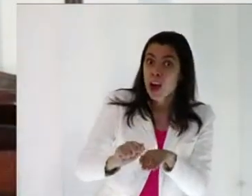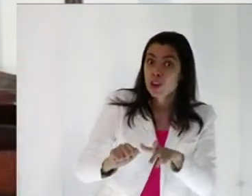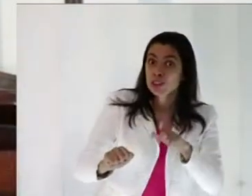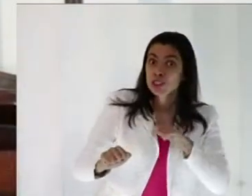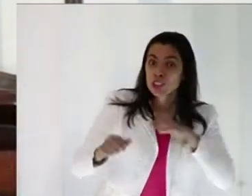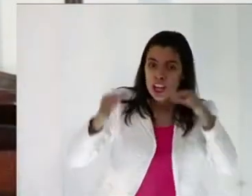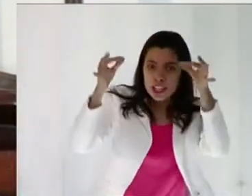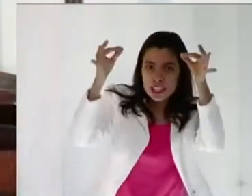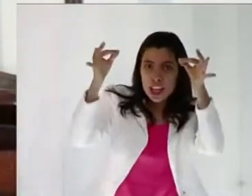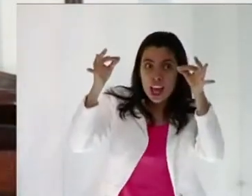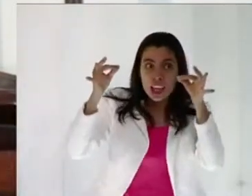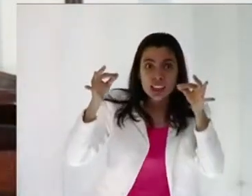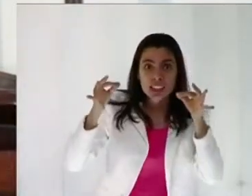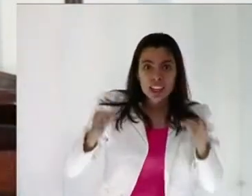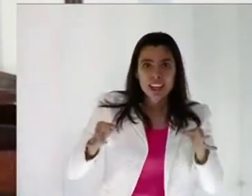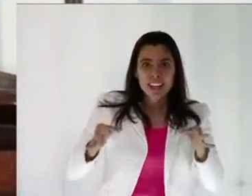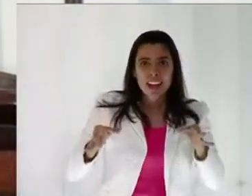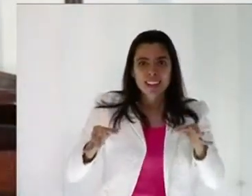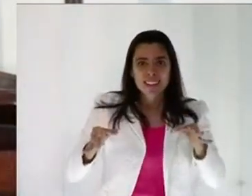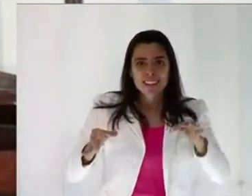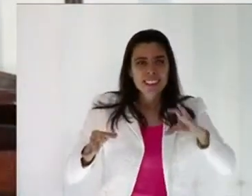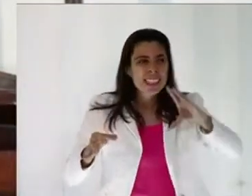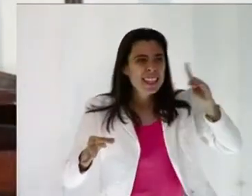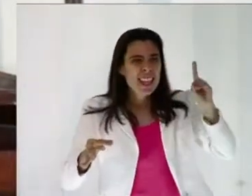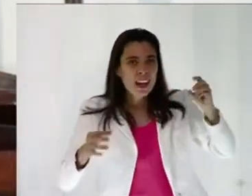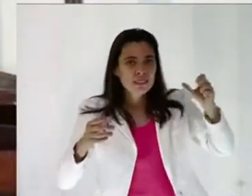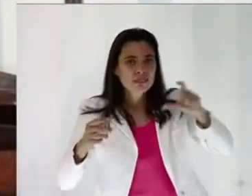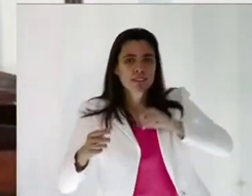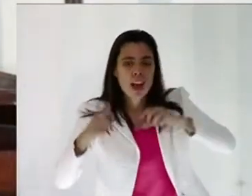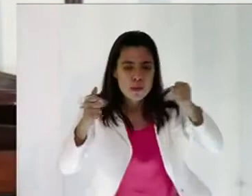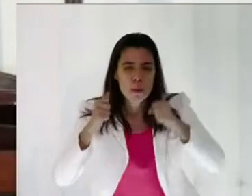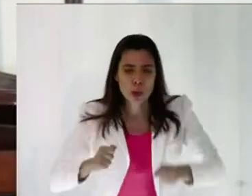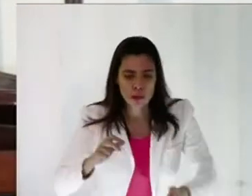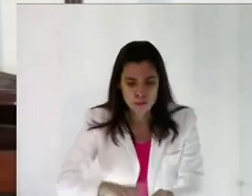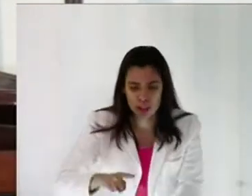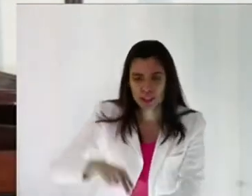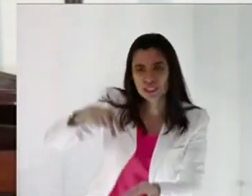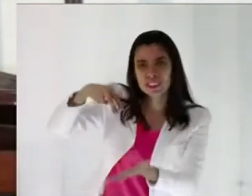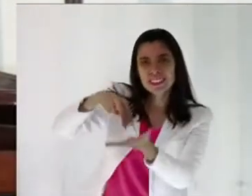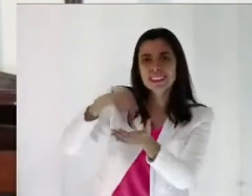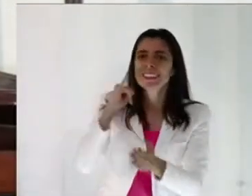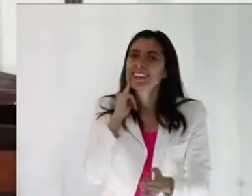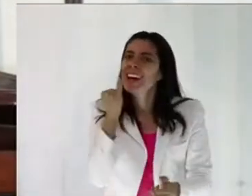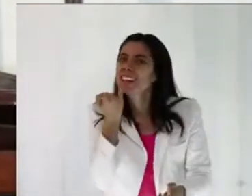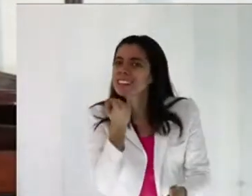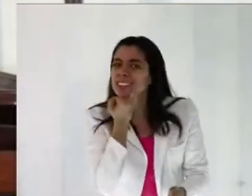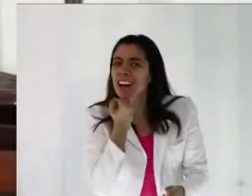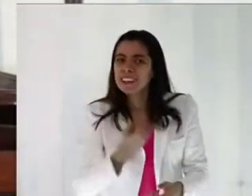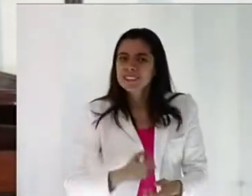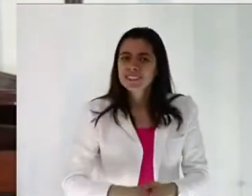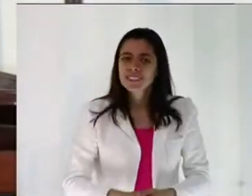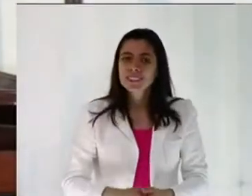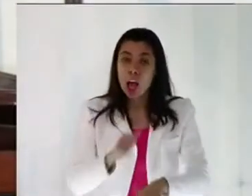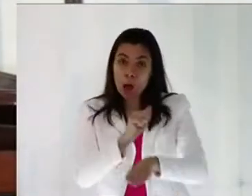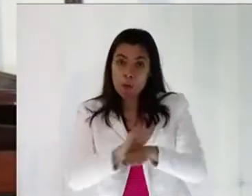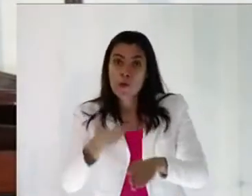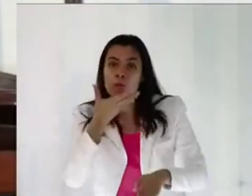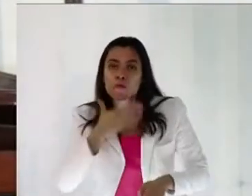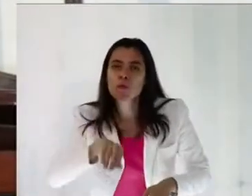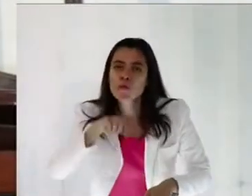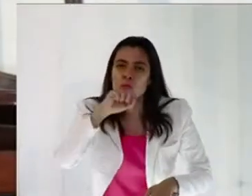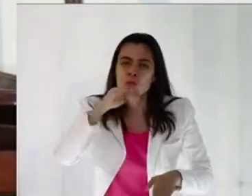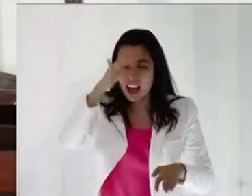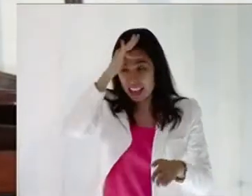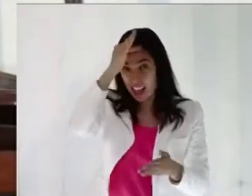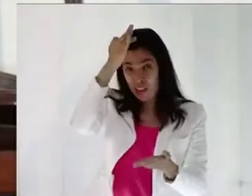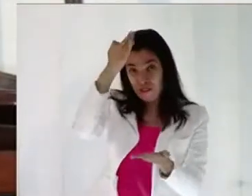morresse, Deus teria poder para ressuscitar Isaque. Abraão, o pai da fé, obedece ao Senhor